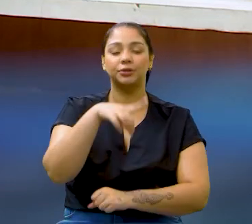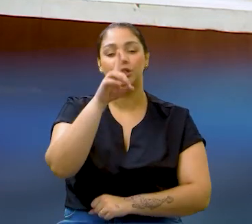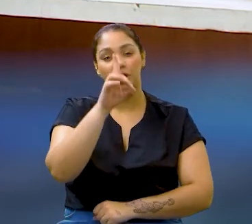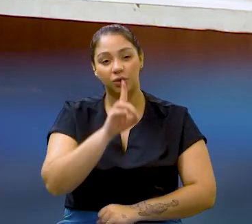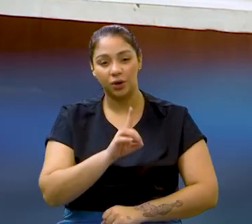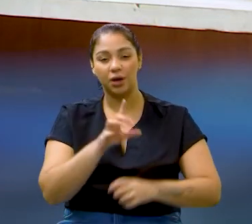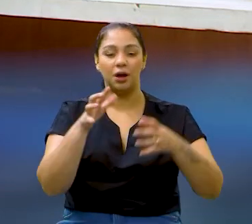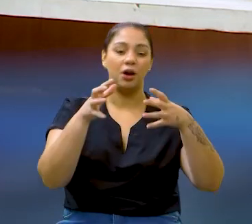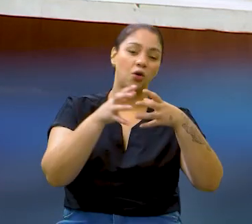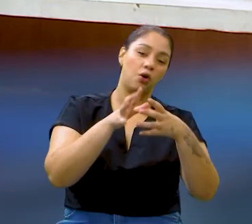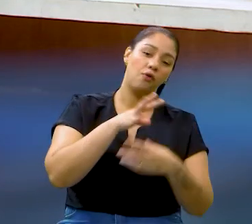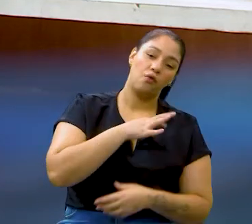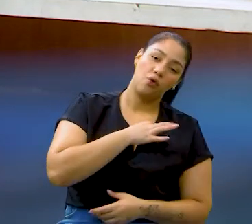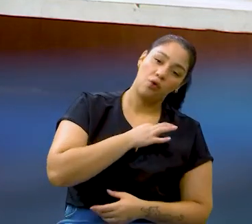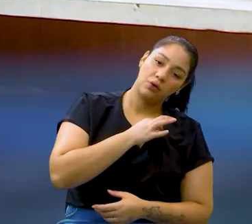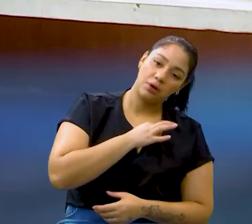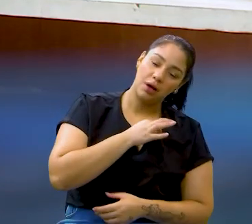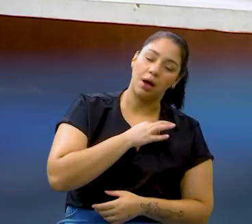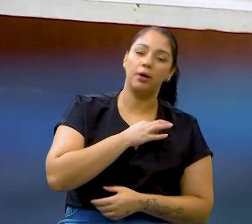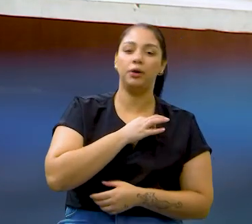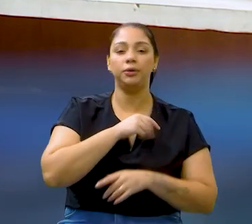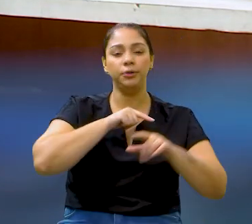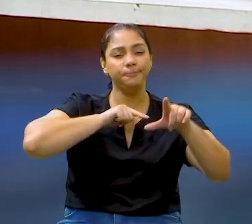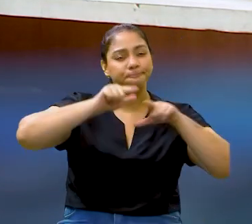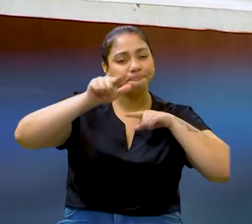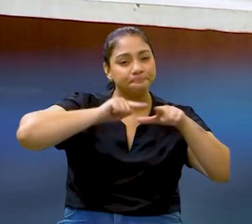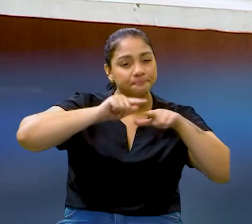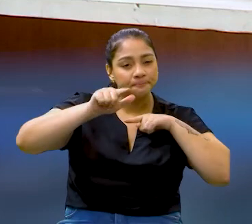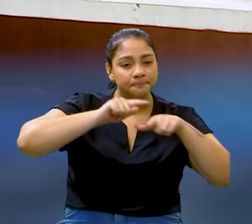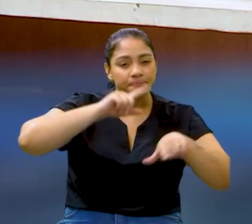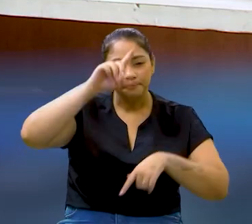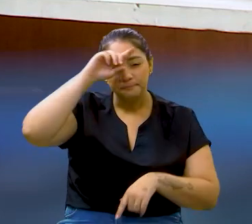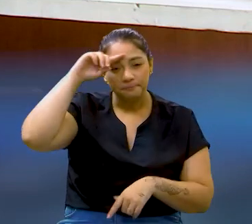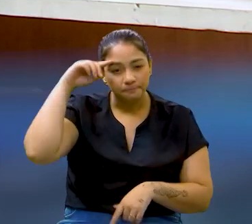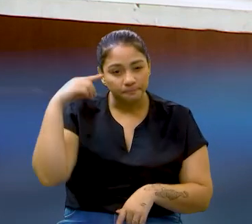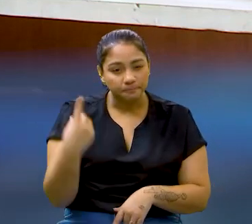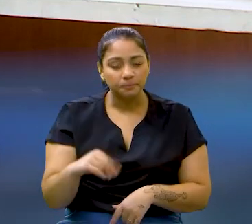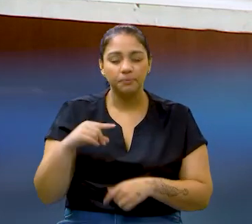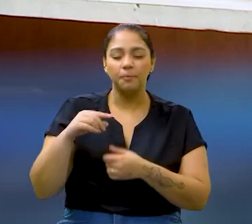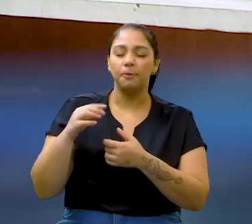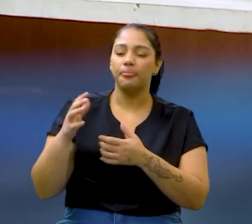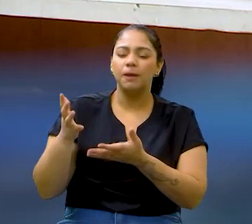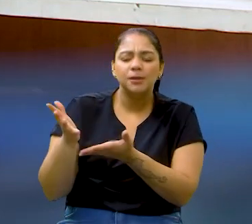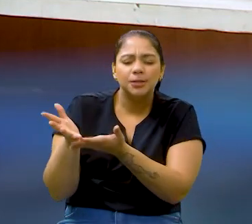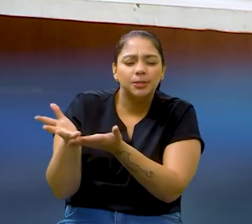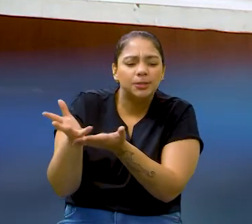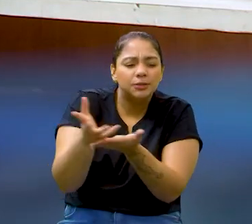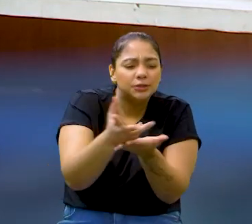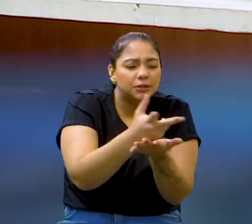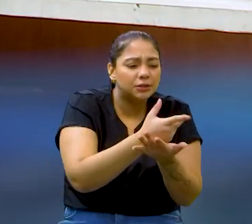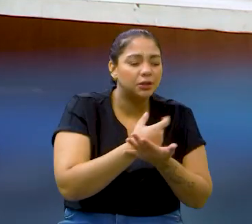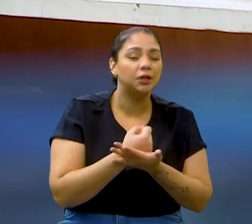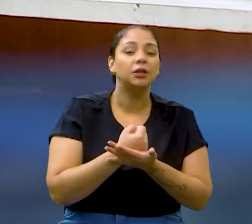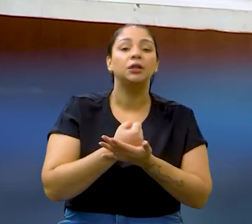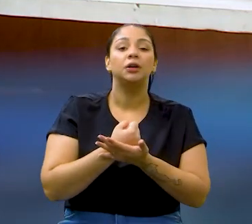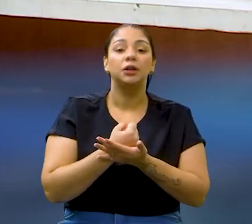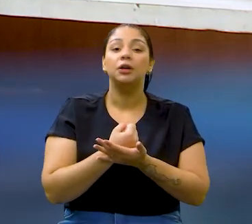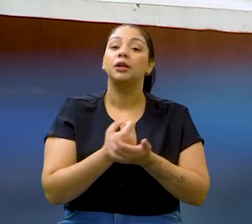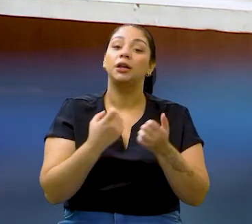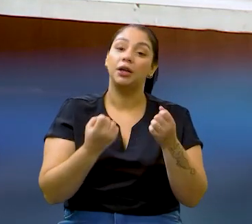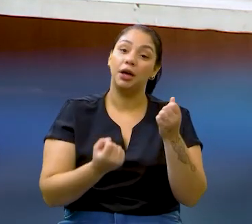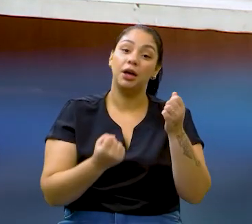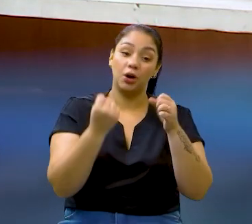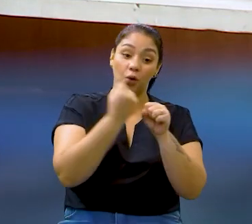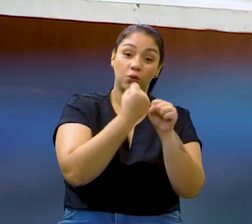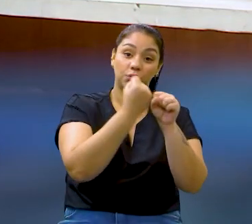diretoria e os voluntários e também a equipe técnica trabalhou arduamente para conseguir recursos, né, para a gente construir a nossa